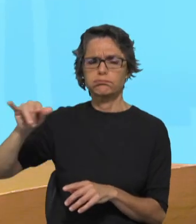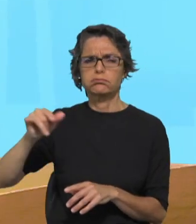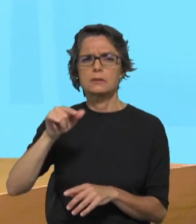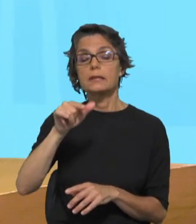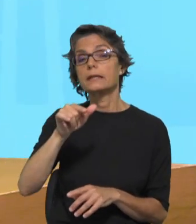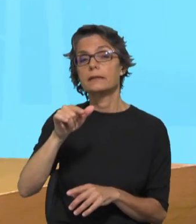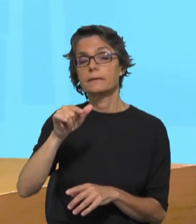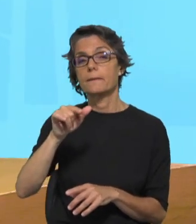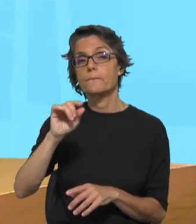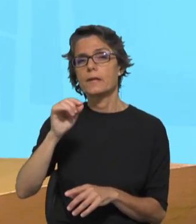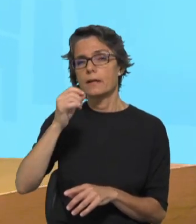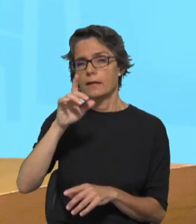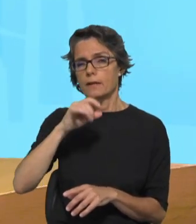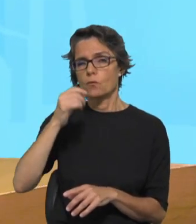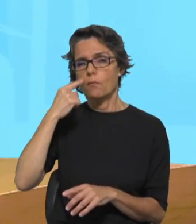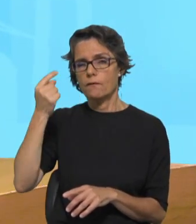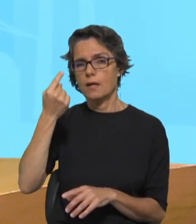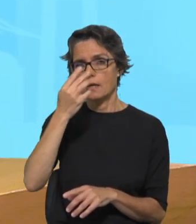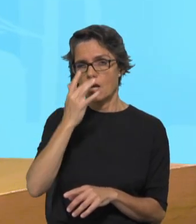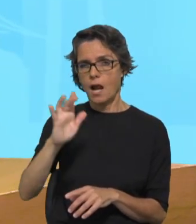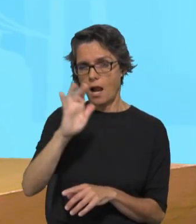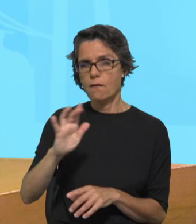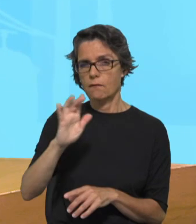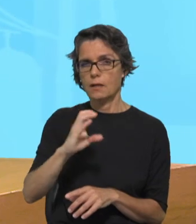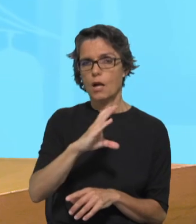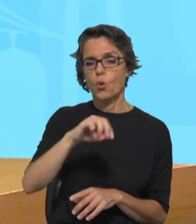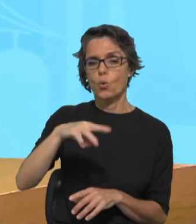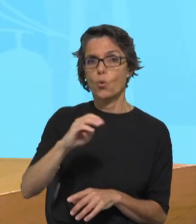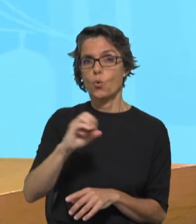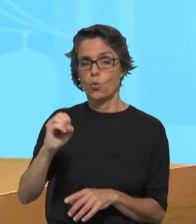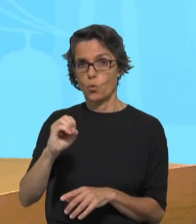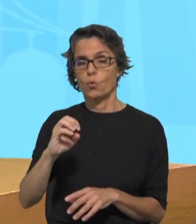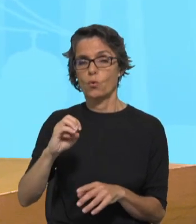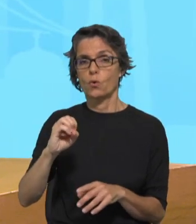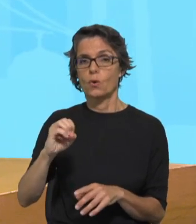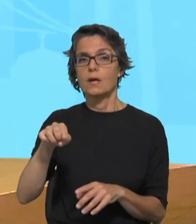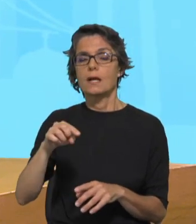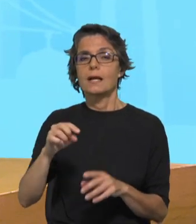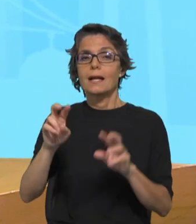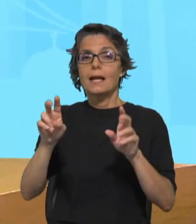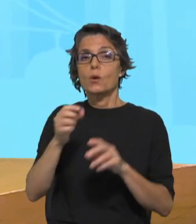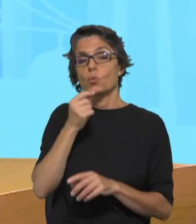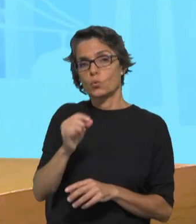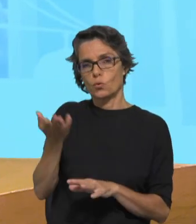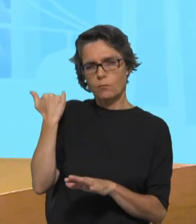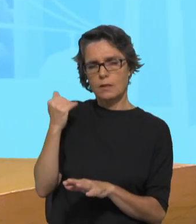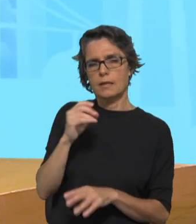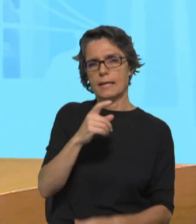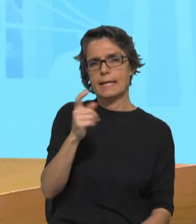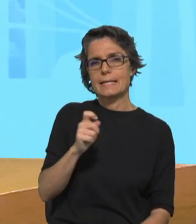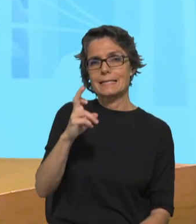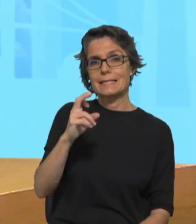das viagens que fez à África, ao Congo Democrático, nessa altura chamava-se Zaire, a República de Zaire, ao lado de Angola.